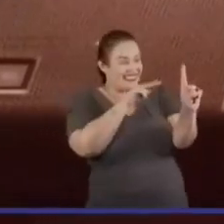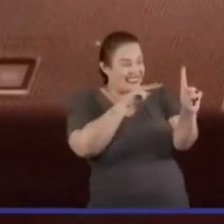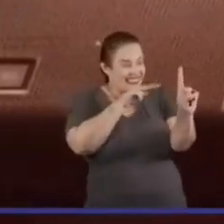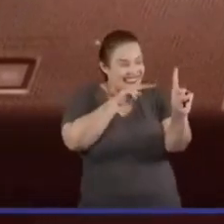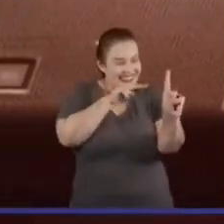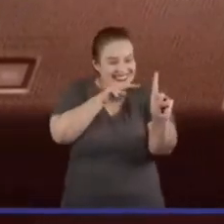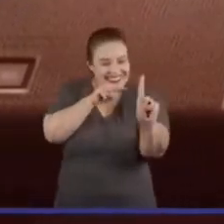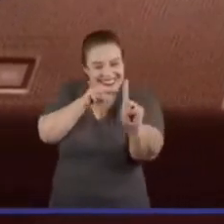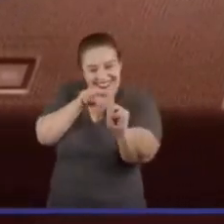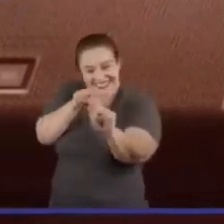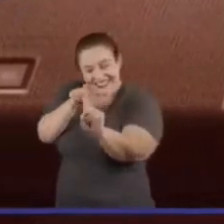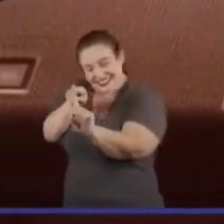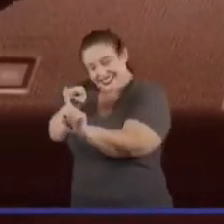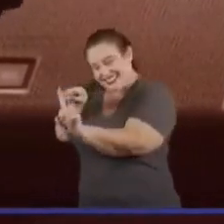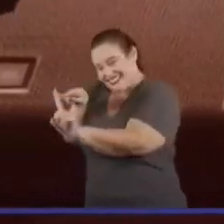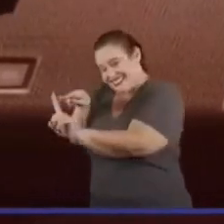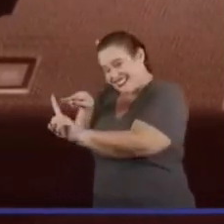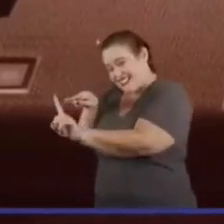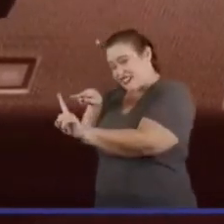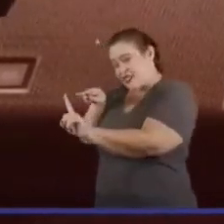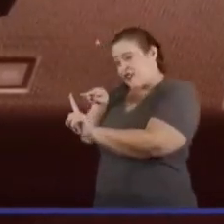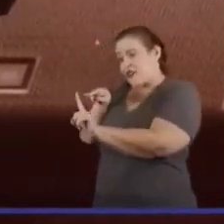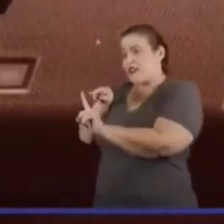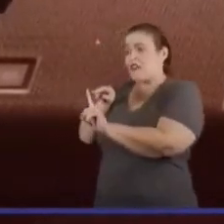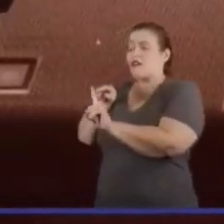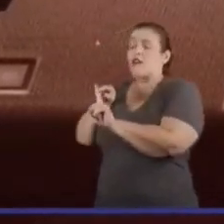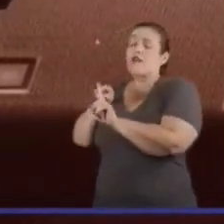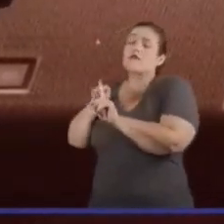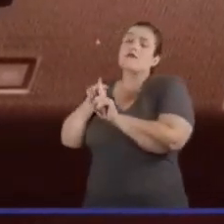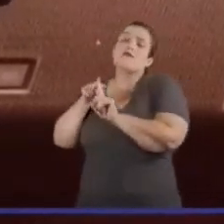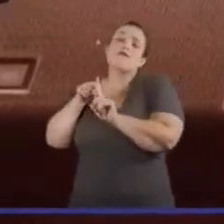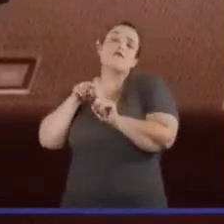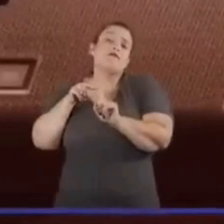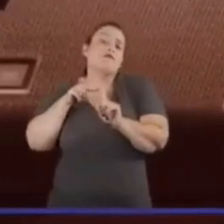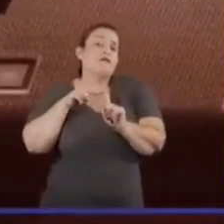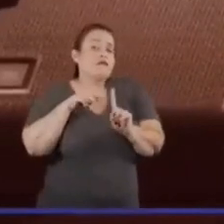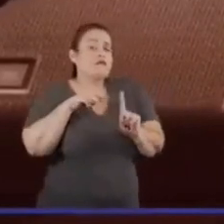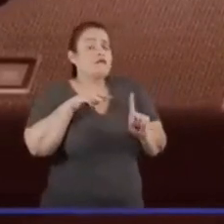seguindo. Mas mesmo assim,